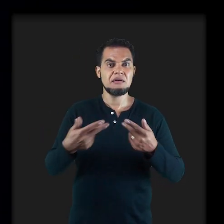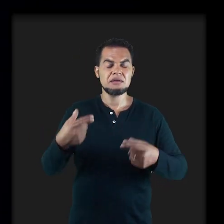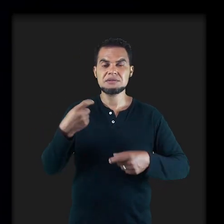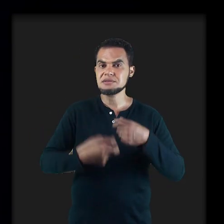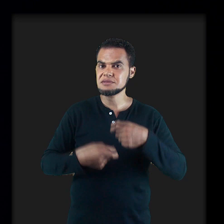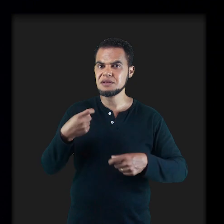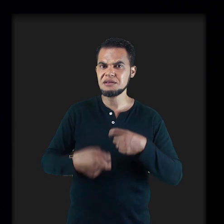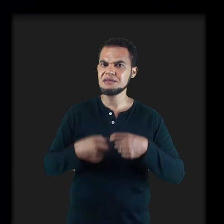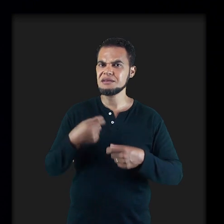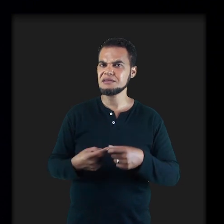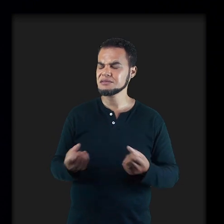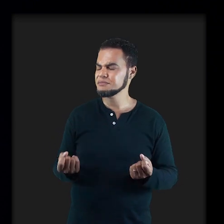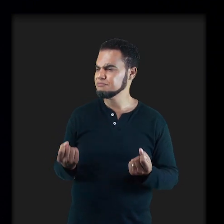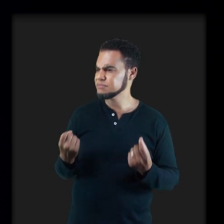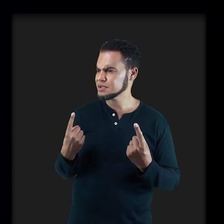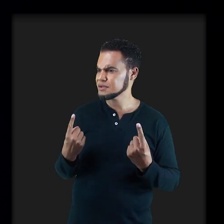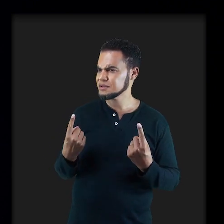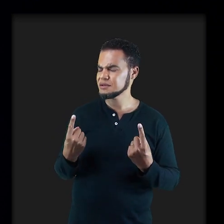cenas pornográficas.